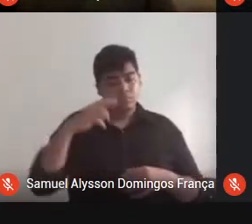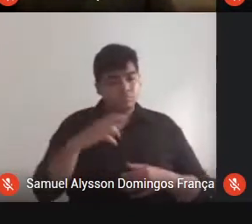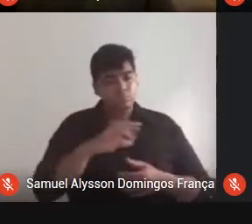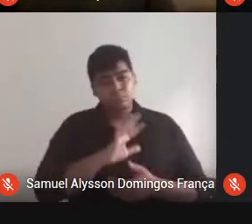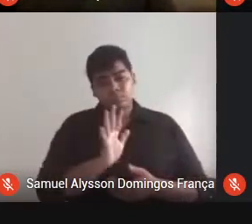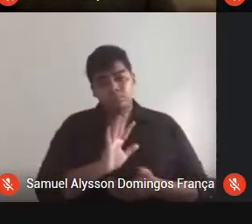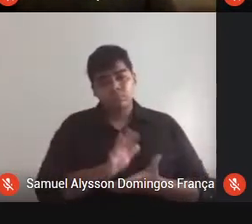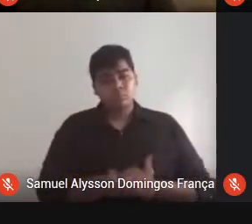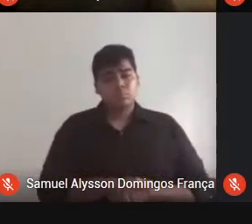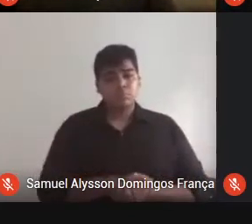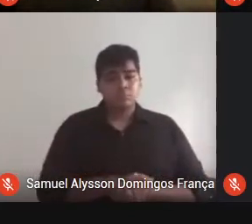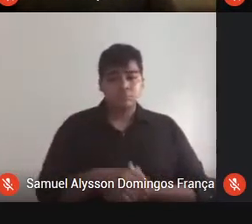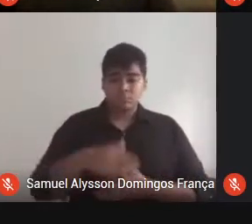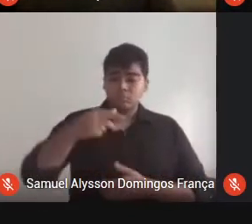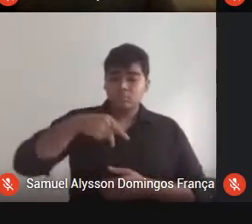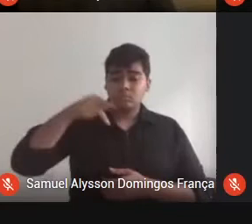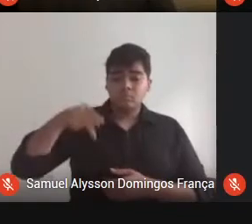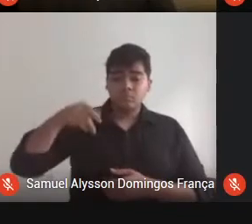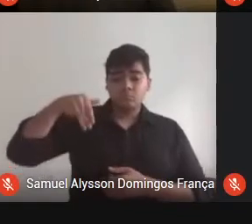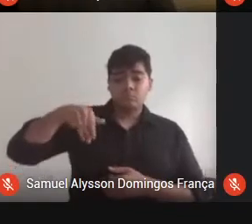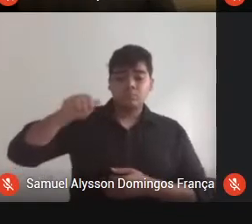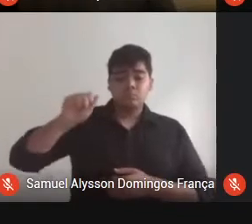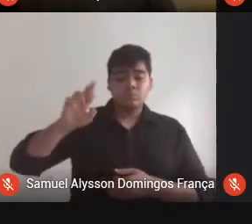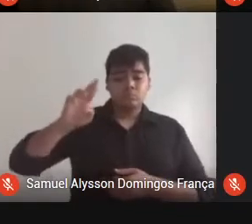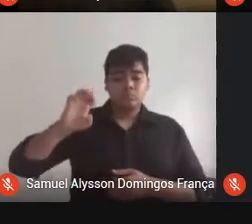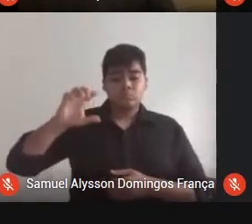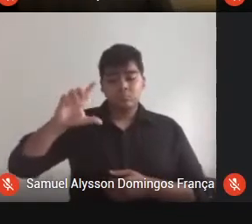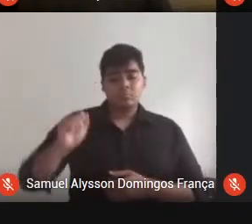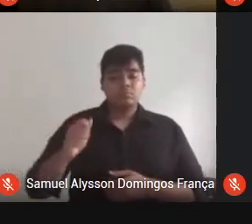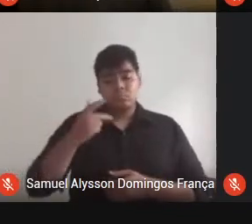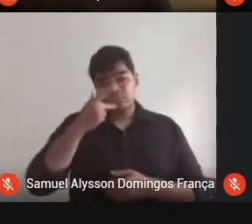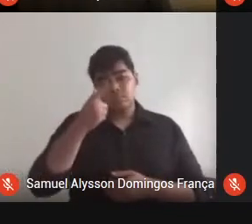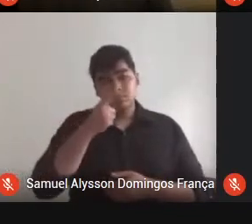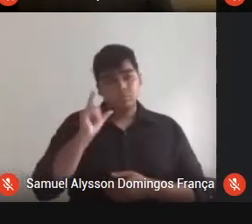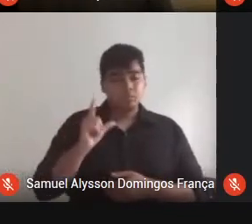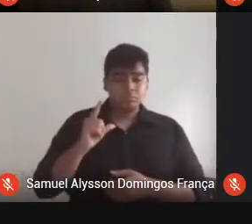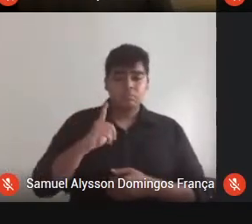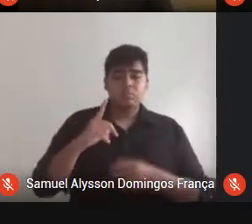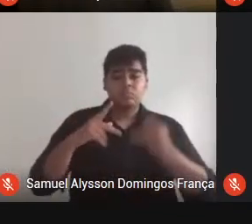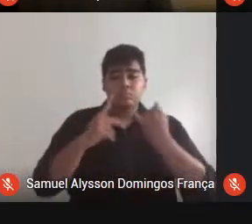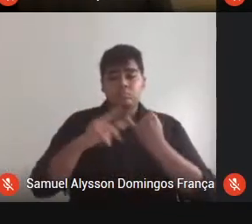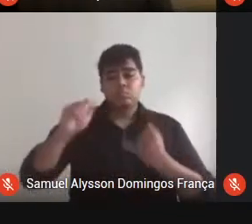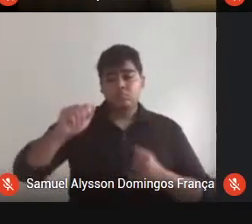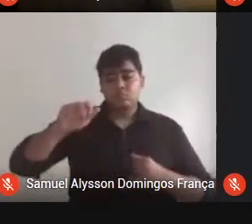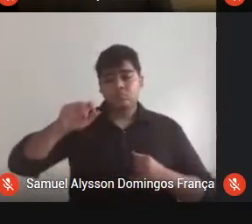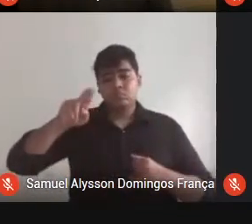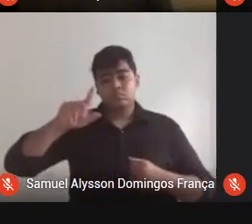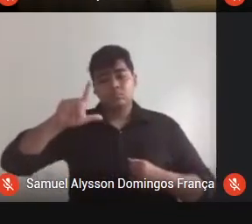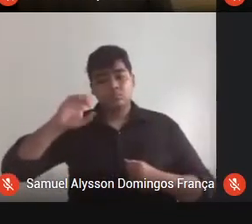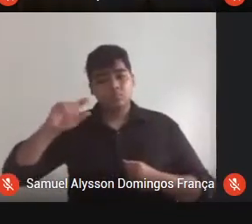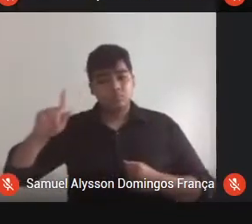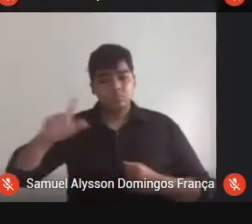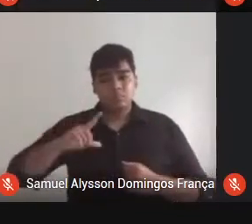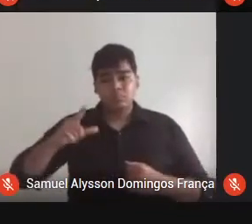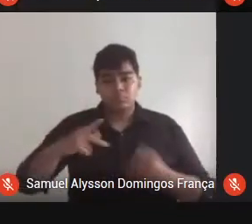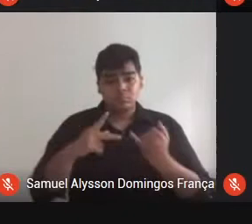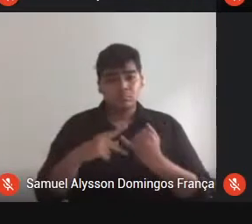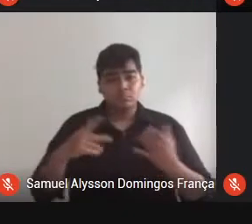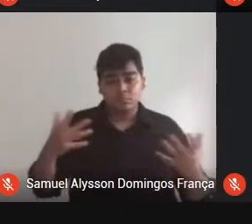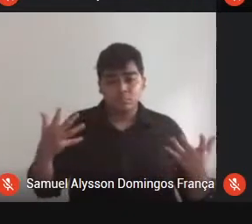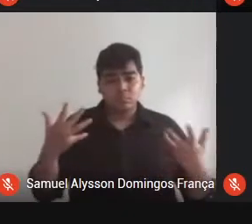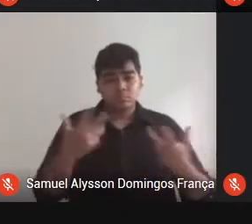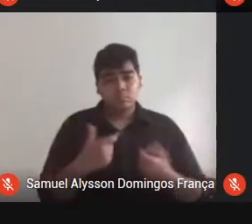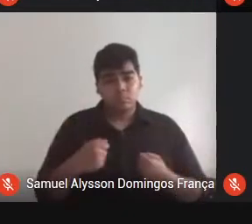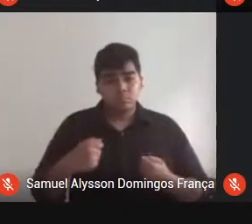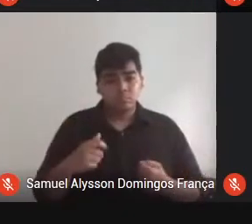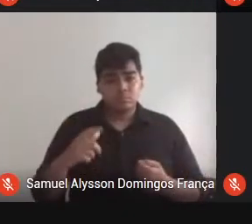A professora Marcela falou do Auge ontem, né, o Auge é um programa excelente, que agora inseriu também um plugin